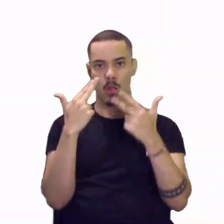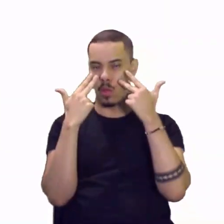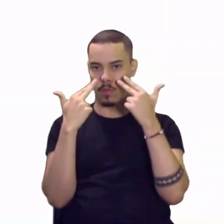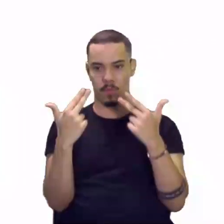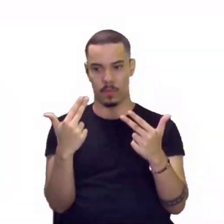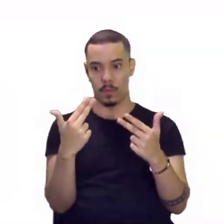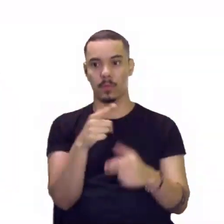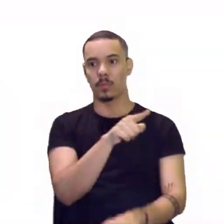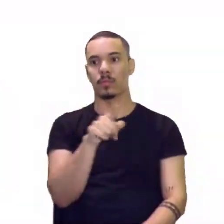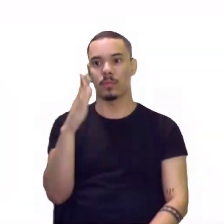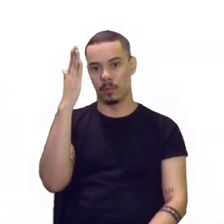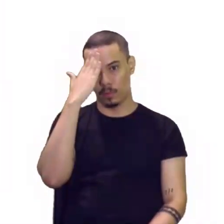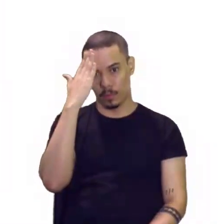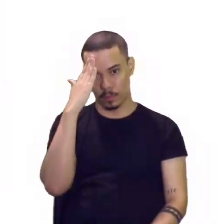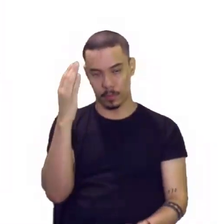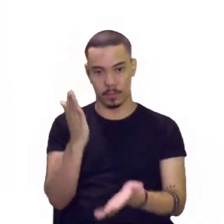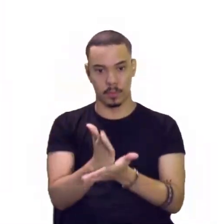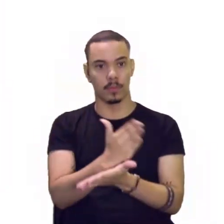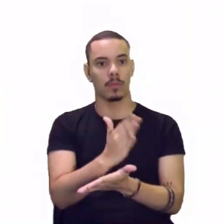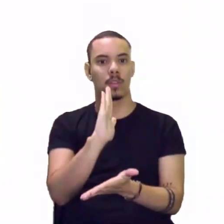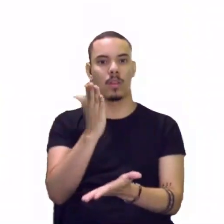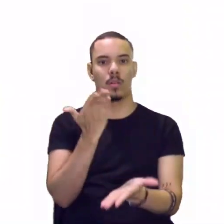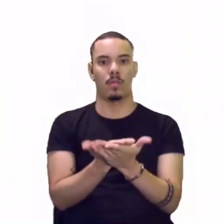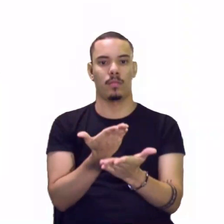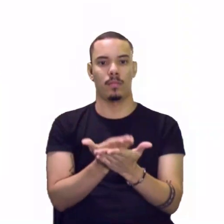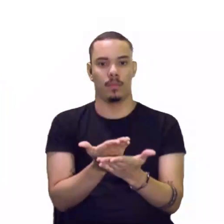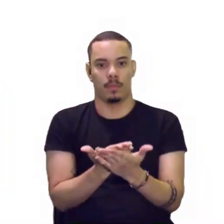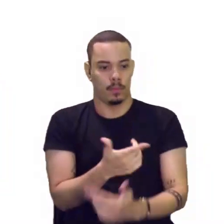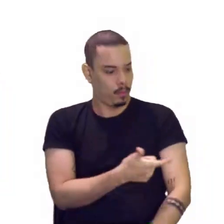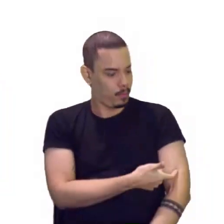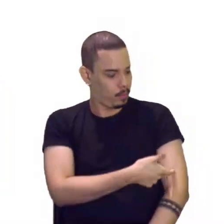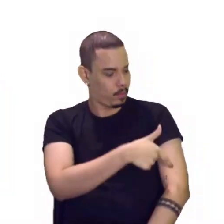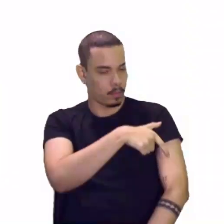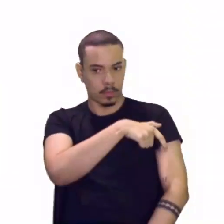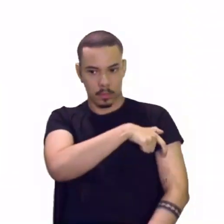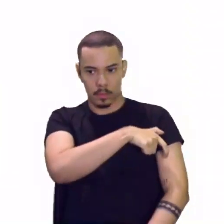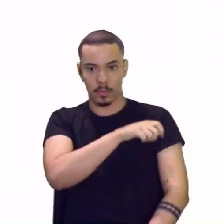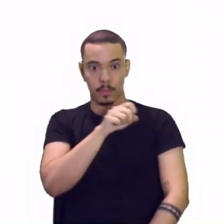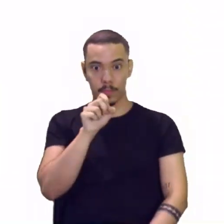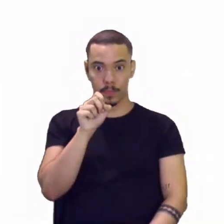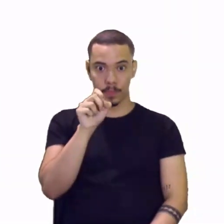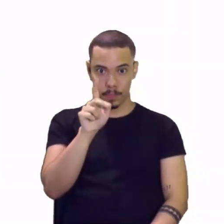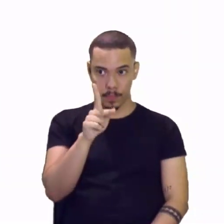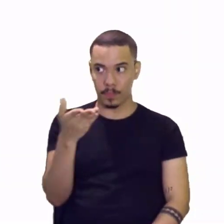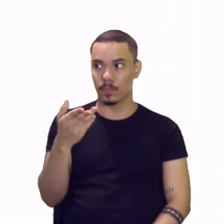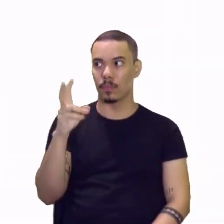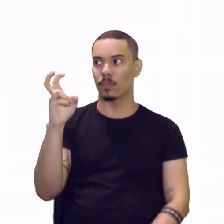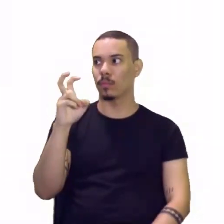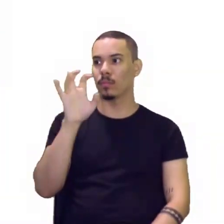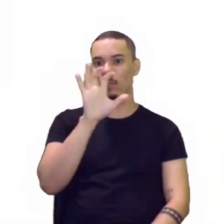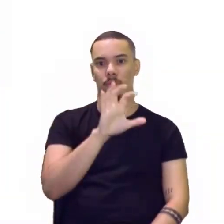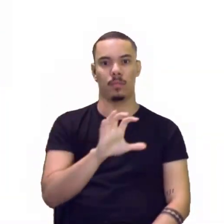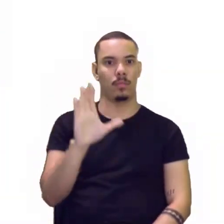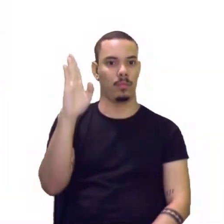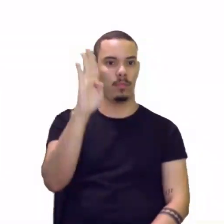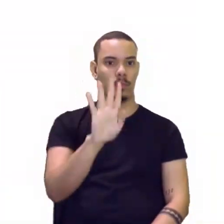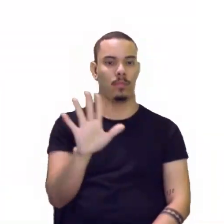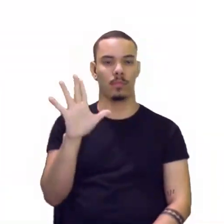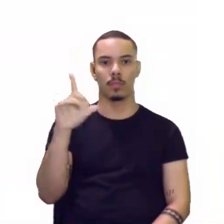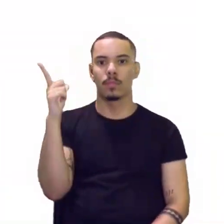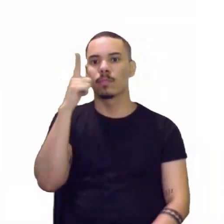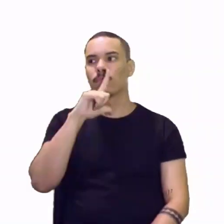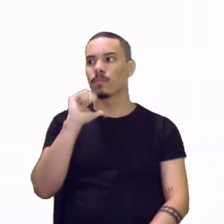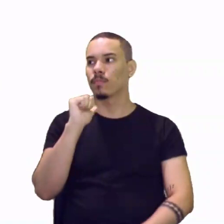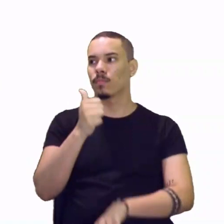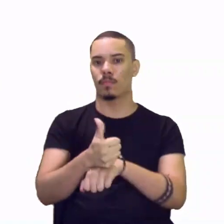né? Regionalização, porque já estudaram lá no Fundamental. Então, são as 5 regiões brasileiras adotadas